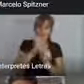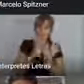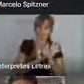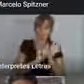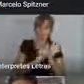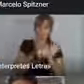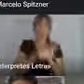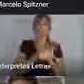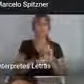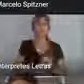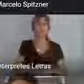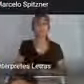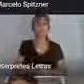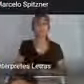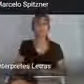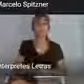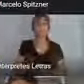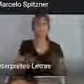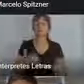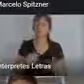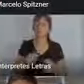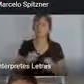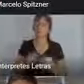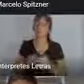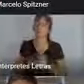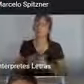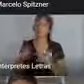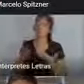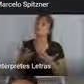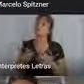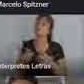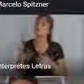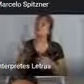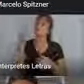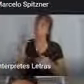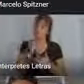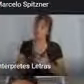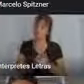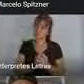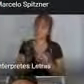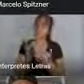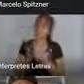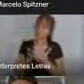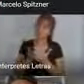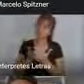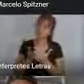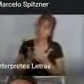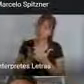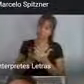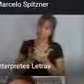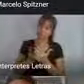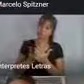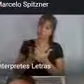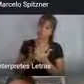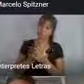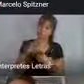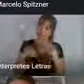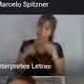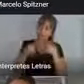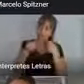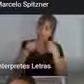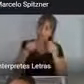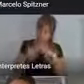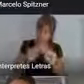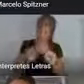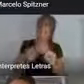comunidades também, Então, a pergunta seria qual a importância desses estudos sobre a variação linguística, como esse